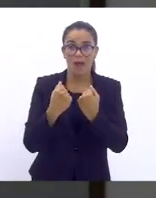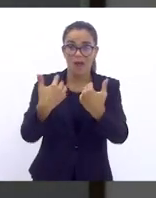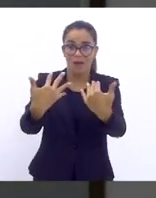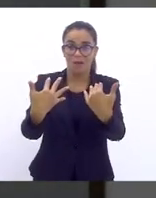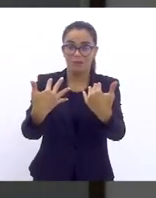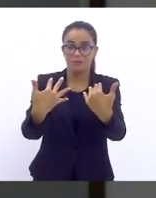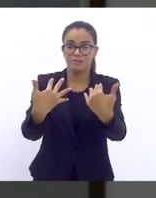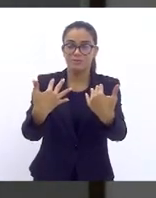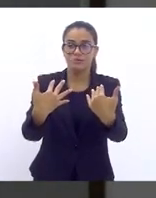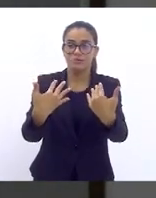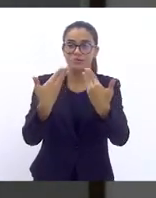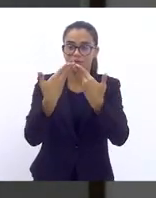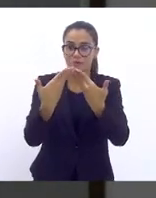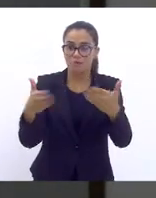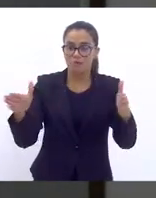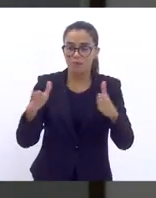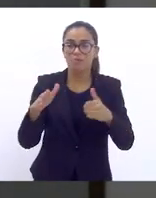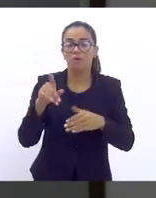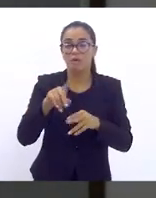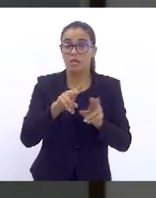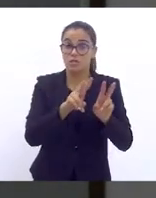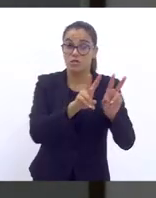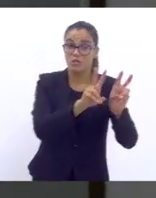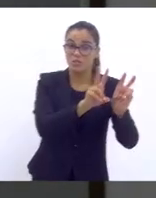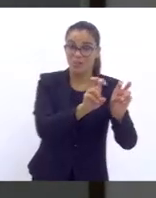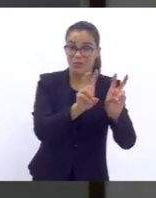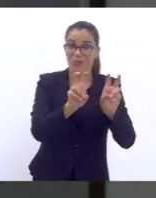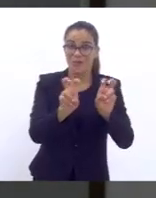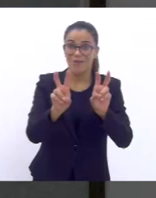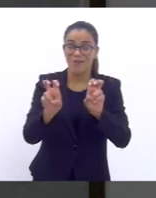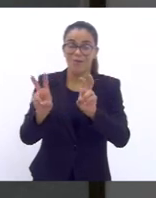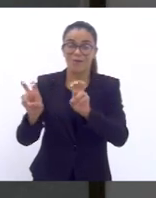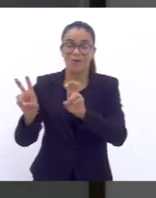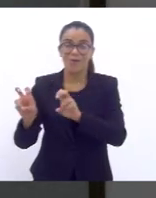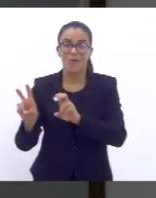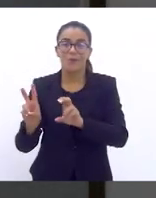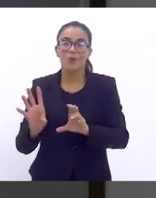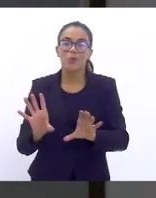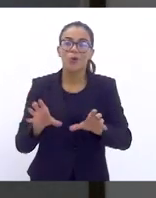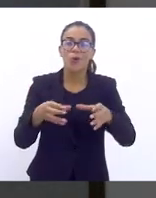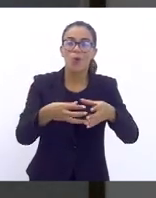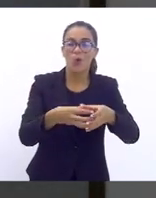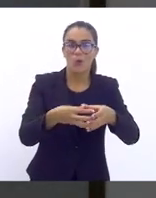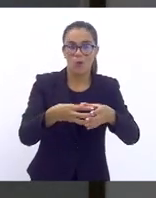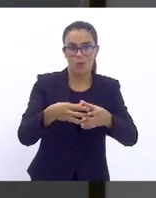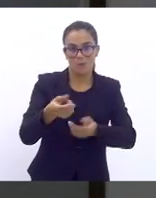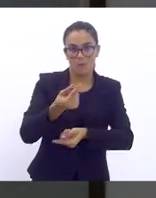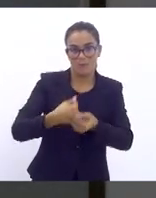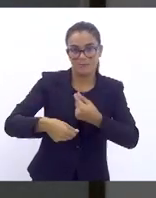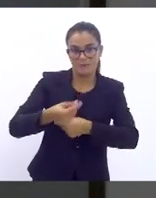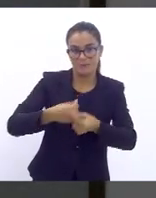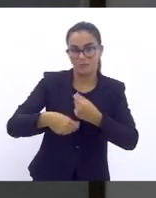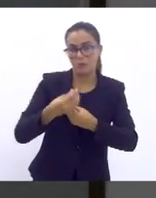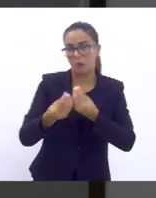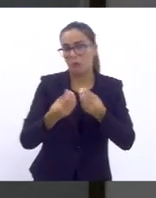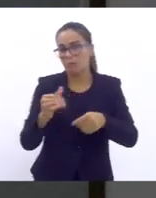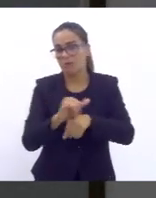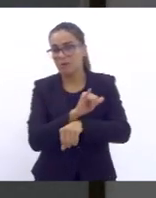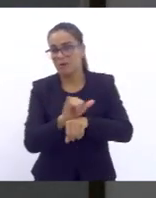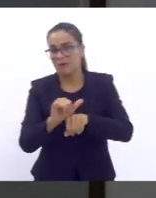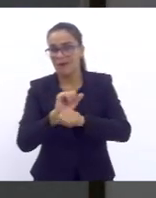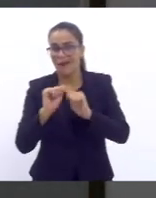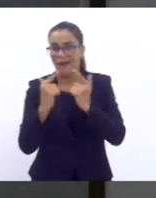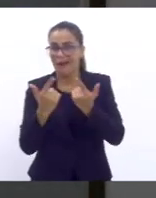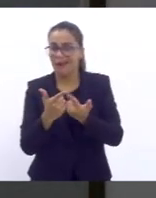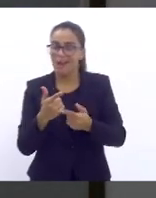em cima desses temas dos complexos econômicos para identificar de que forma alérgica enfrenta